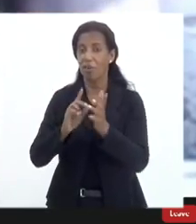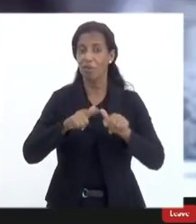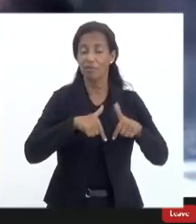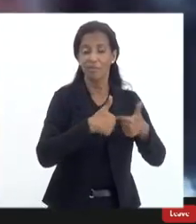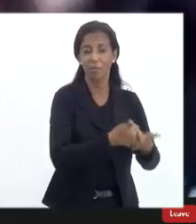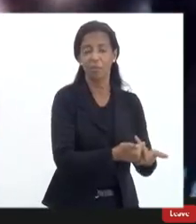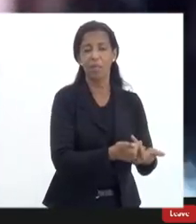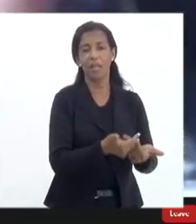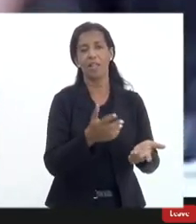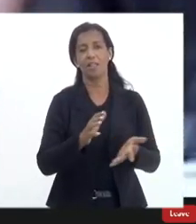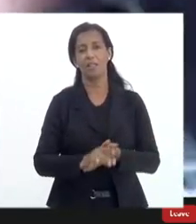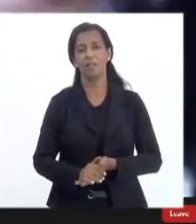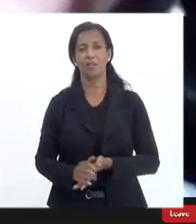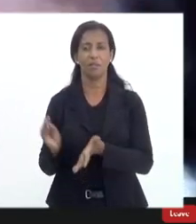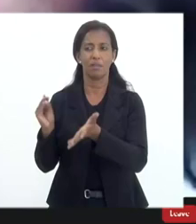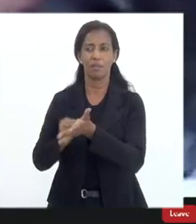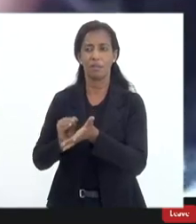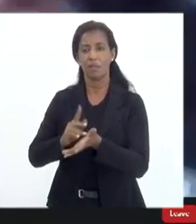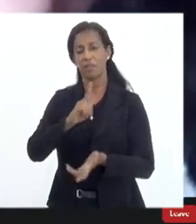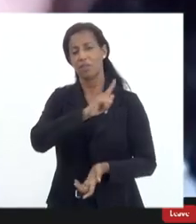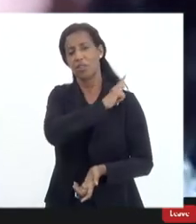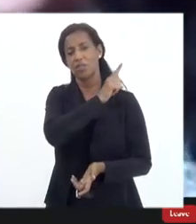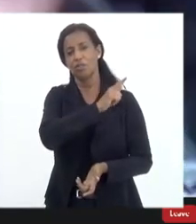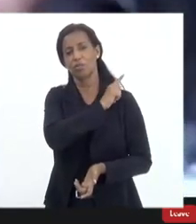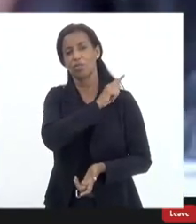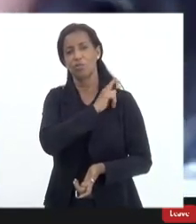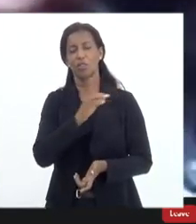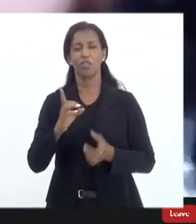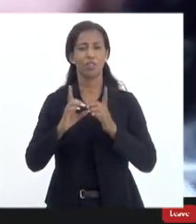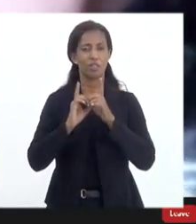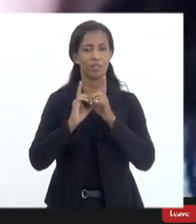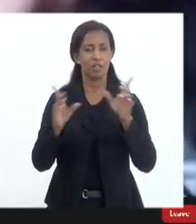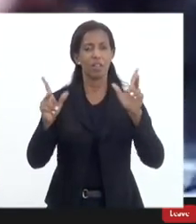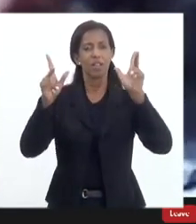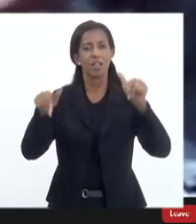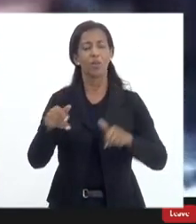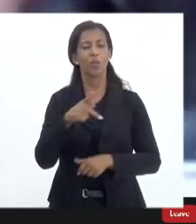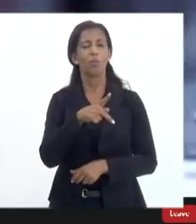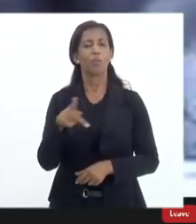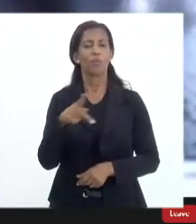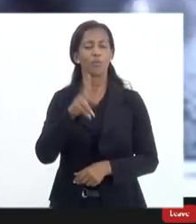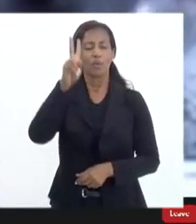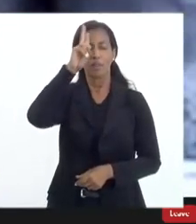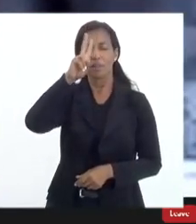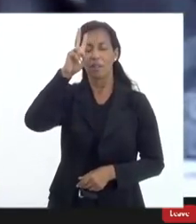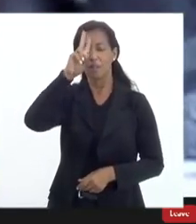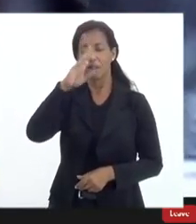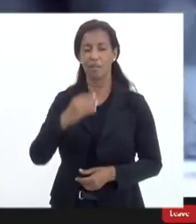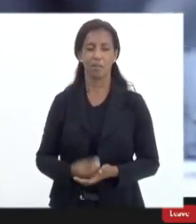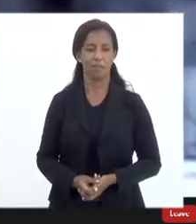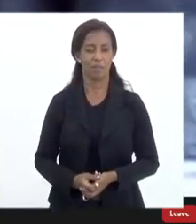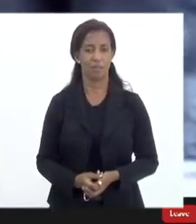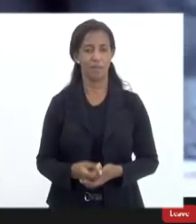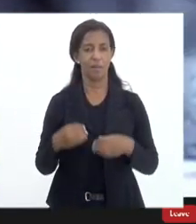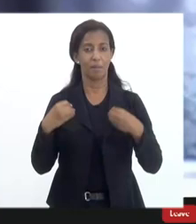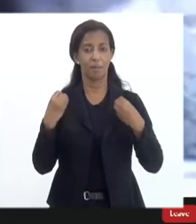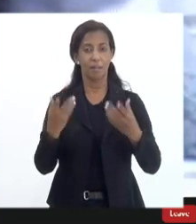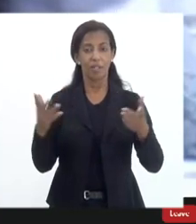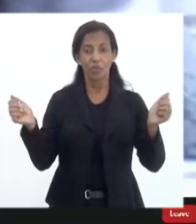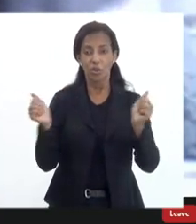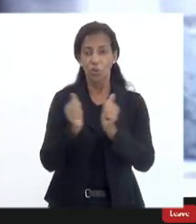execução e falta gestão democrática, como a professora Karina lembra, para que, junto